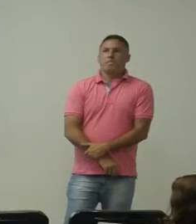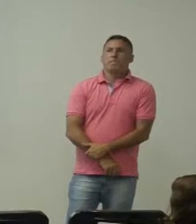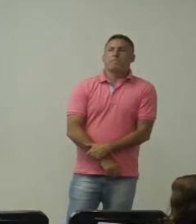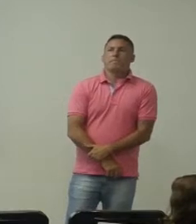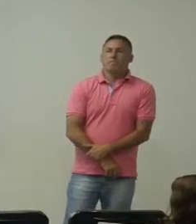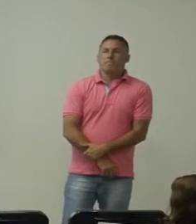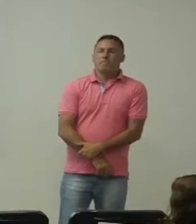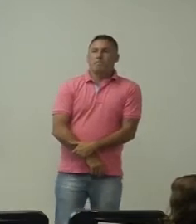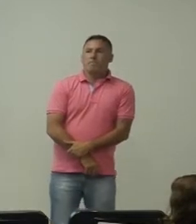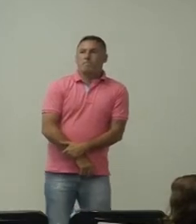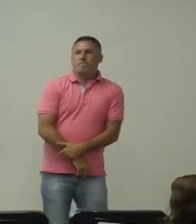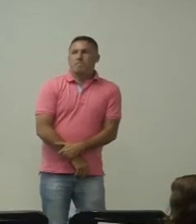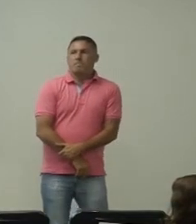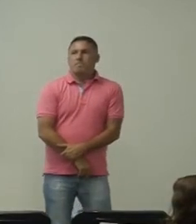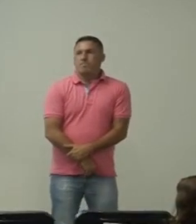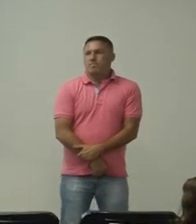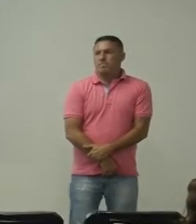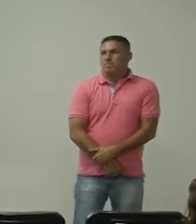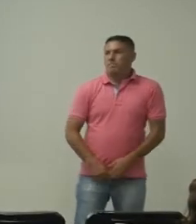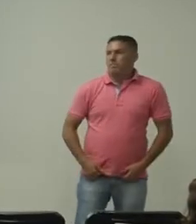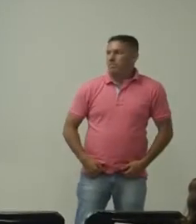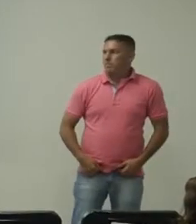Fazer a dança das cadeiras. A gente está aqui se